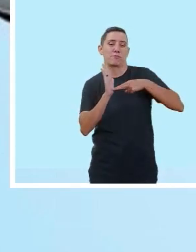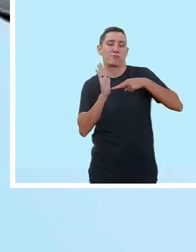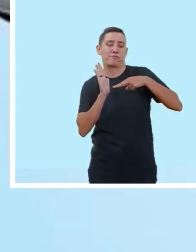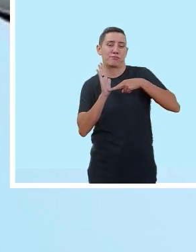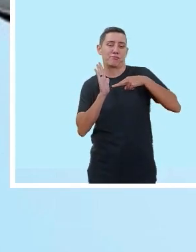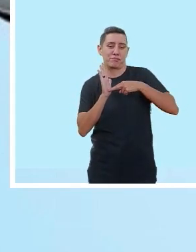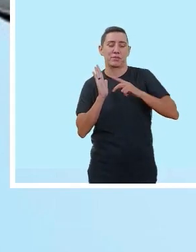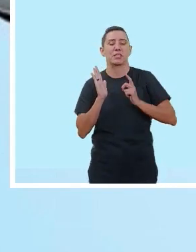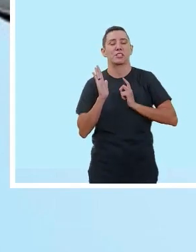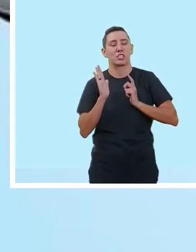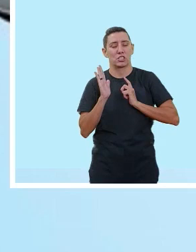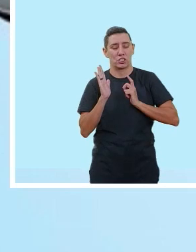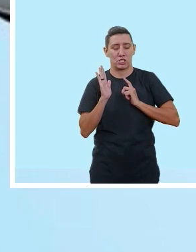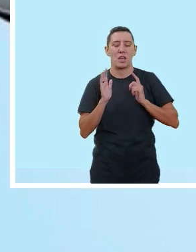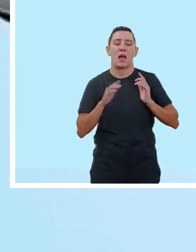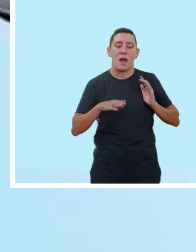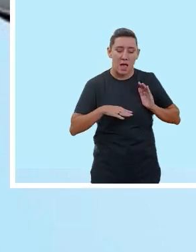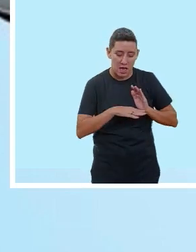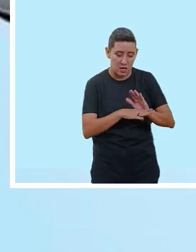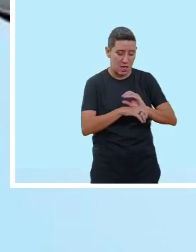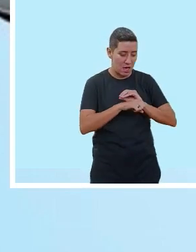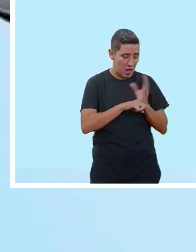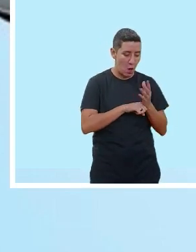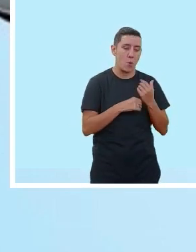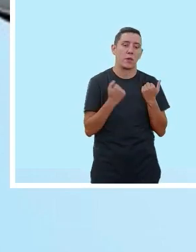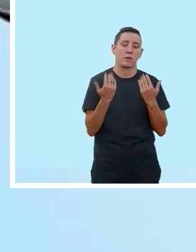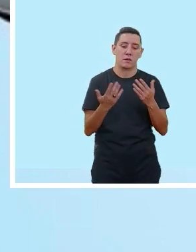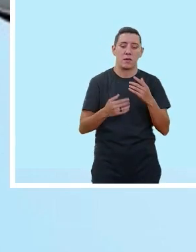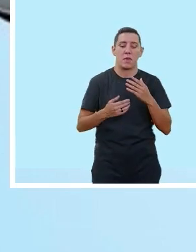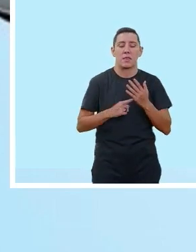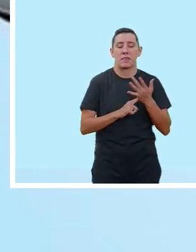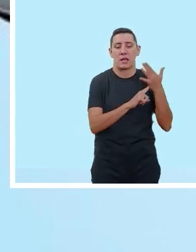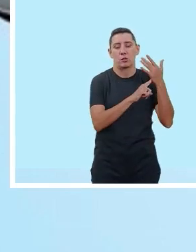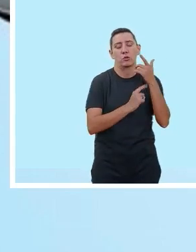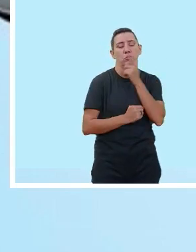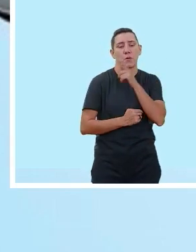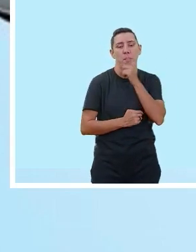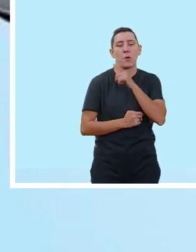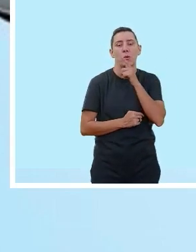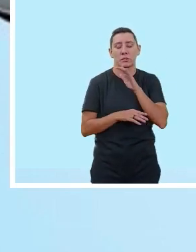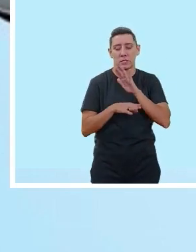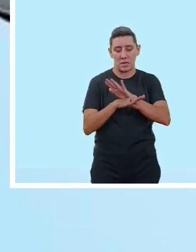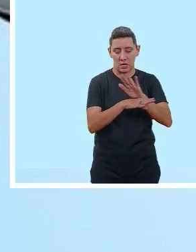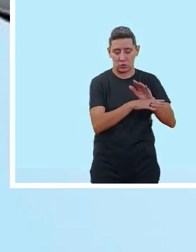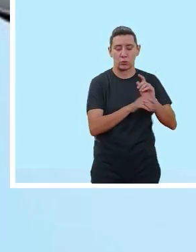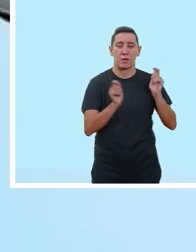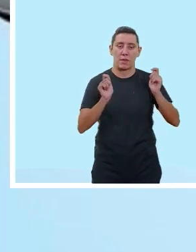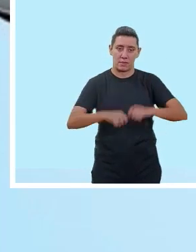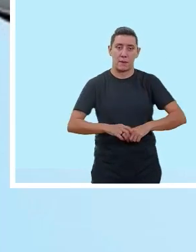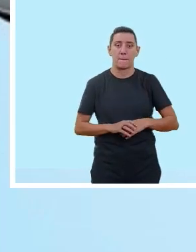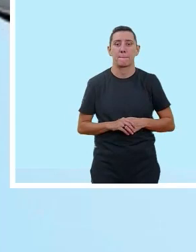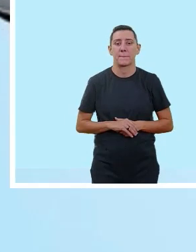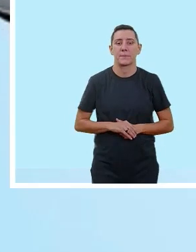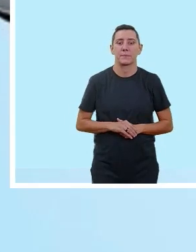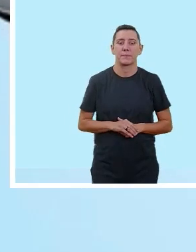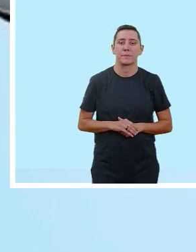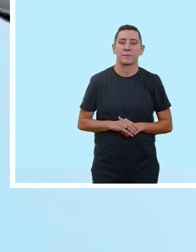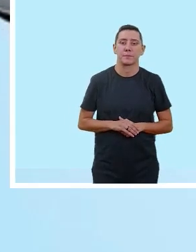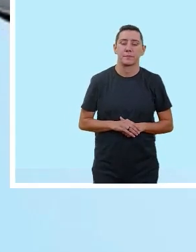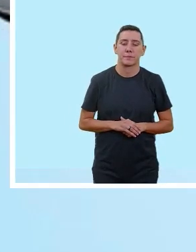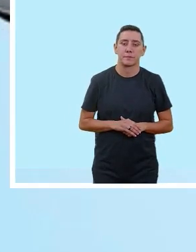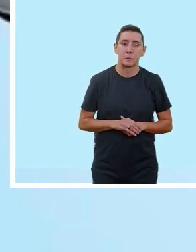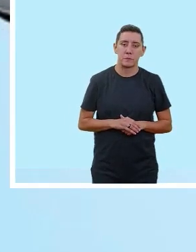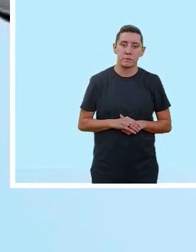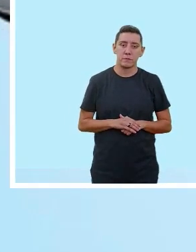indústria de tecnologia, realmente preocupado com a questão da emissão de gases de efeito estufa, tá? Então,